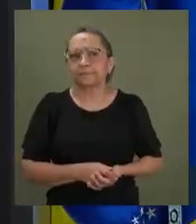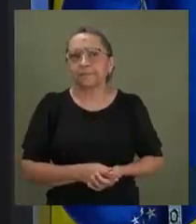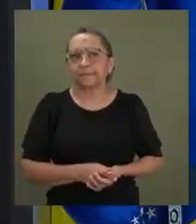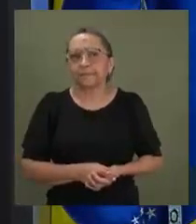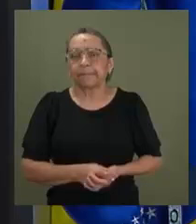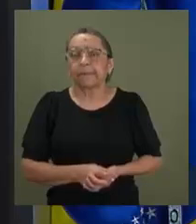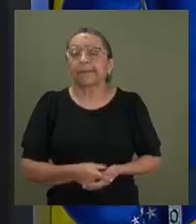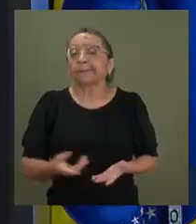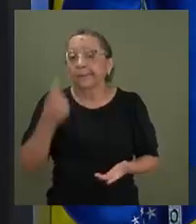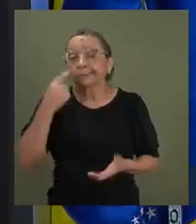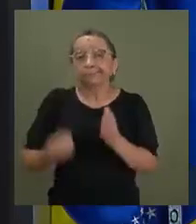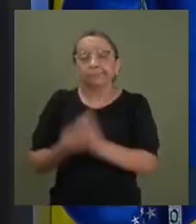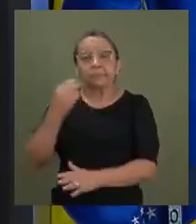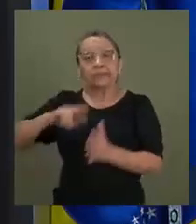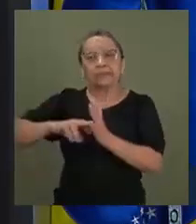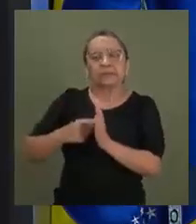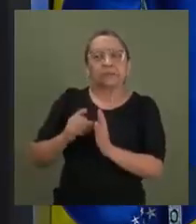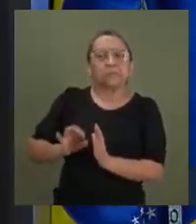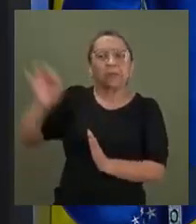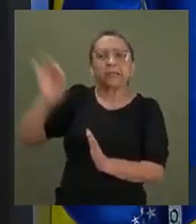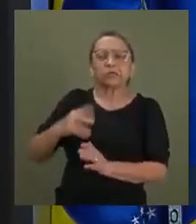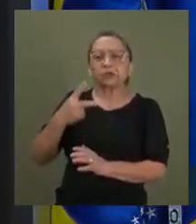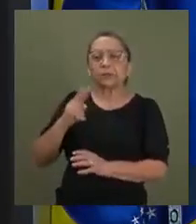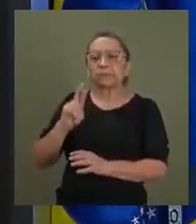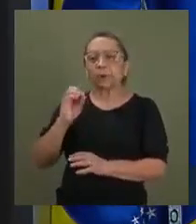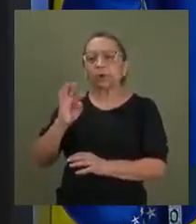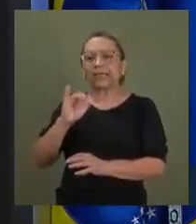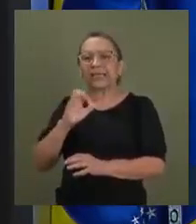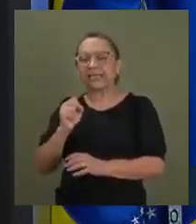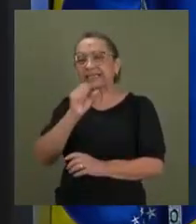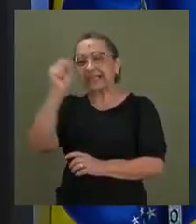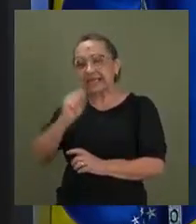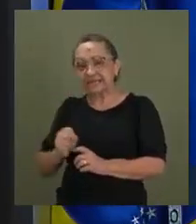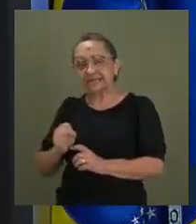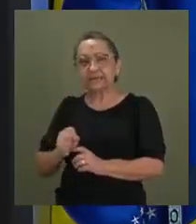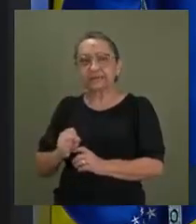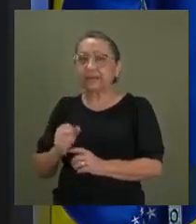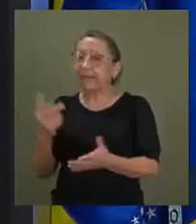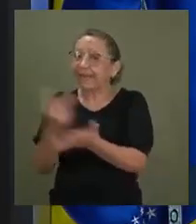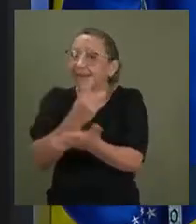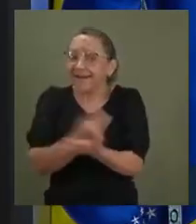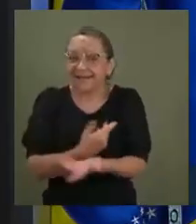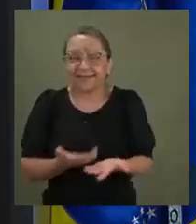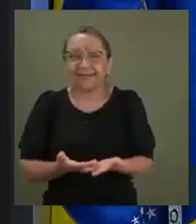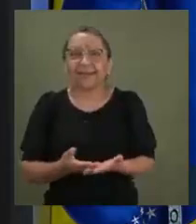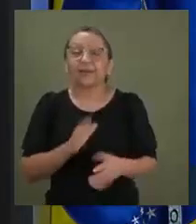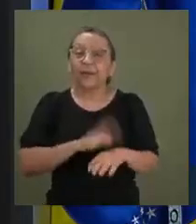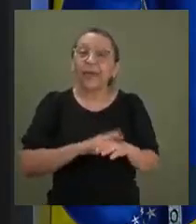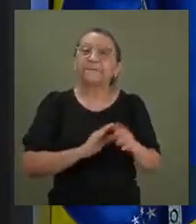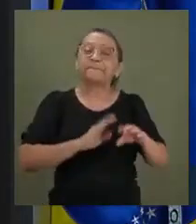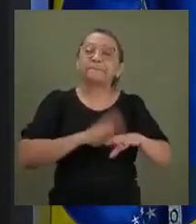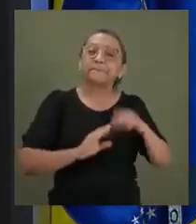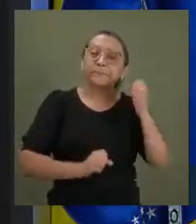Gerando uma significativa parcela de proteínas S incorretas, produção de proteínas S